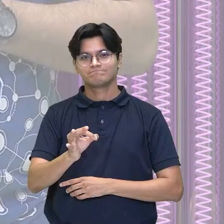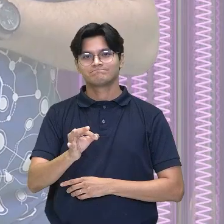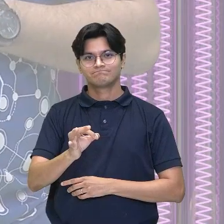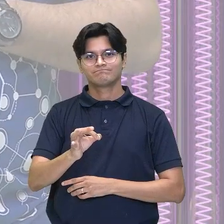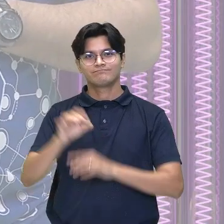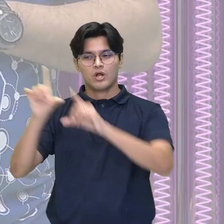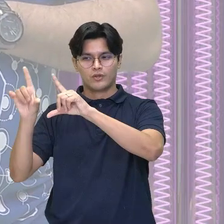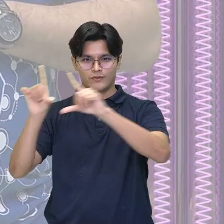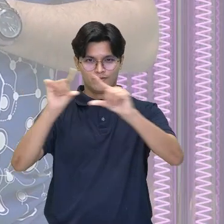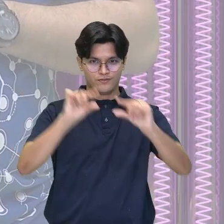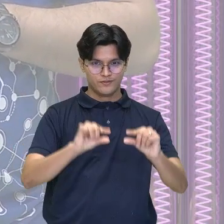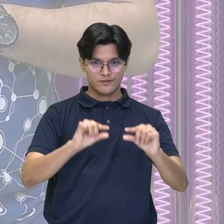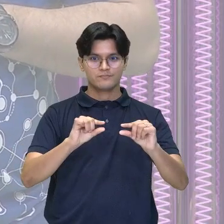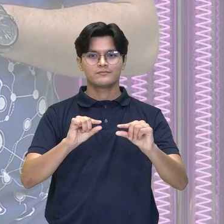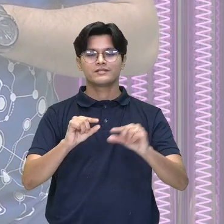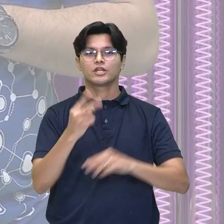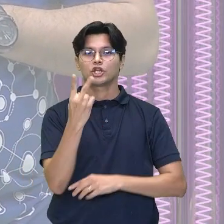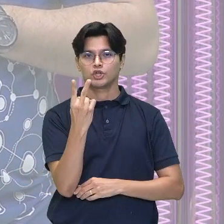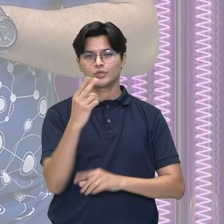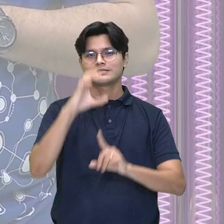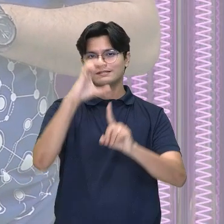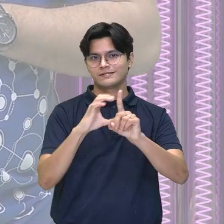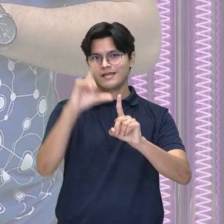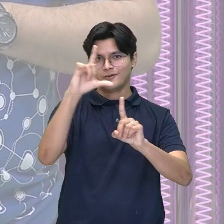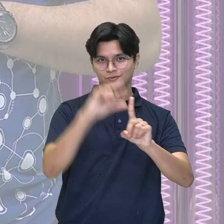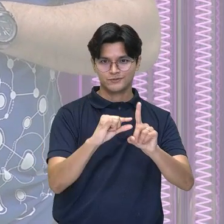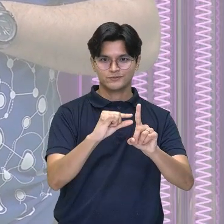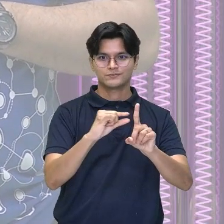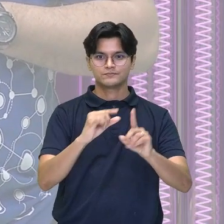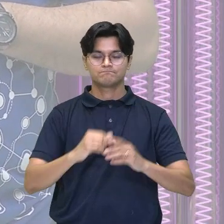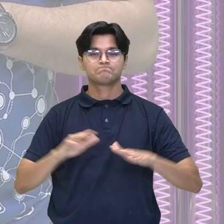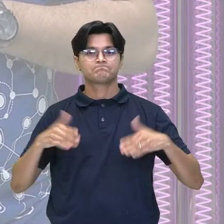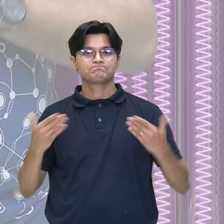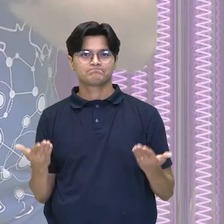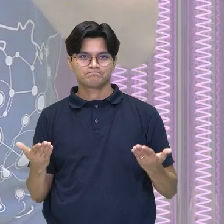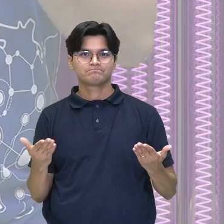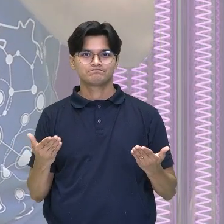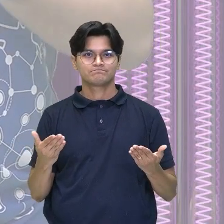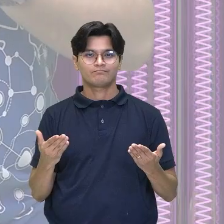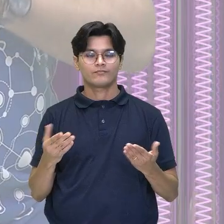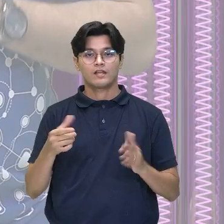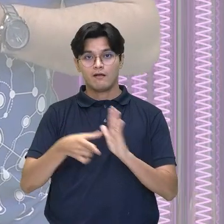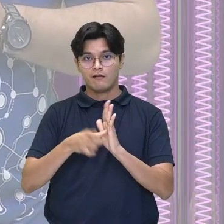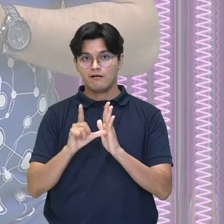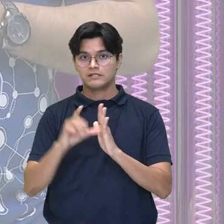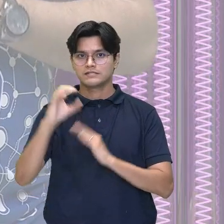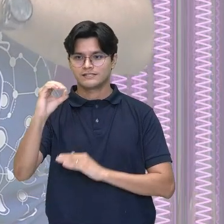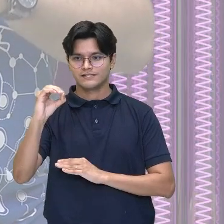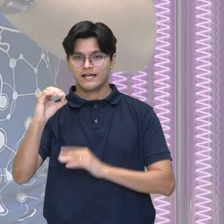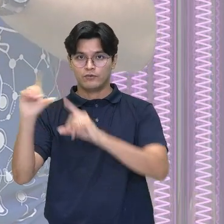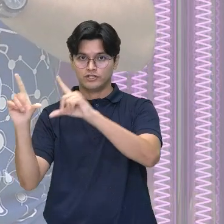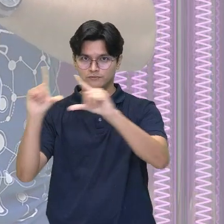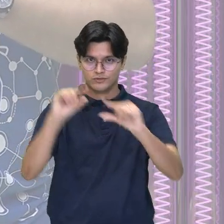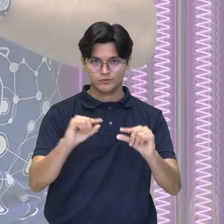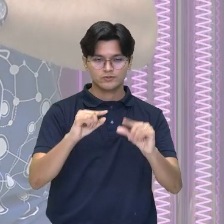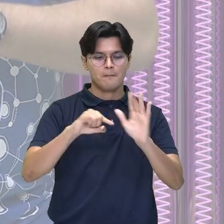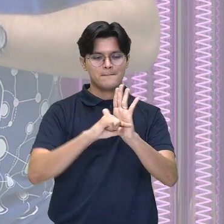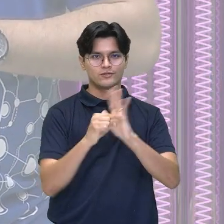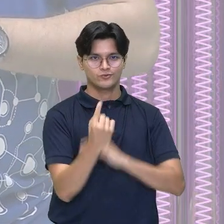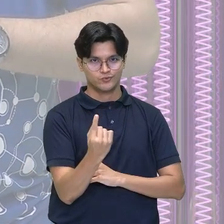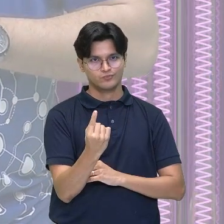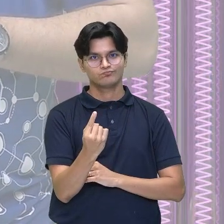queda de 2 graus Celsius apenas. Tá? Então, foi para menos 1. Agora vai cair mais 1 grau. Vamos